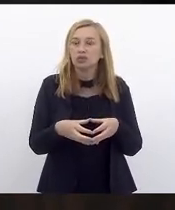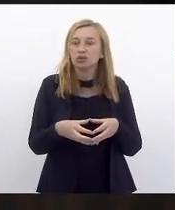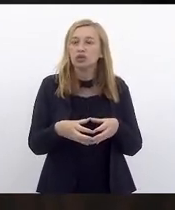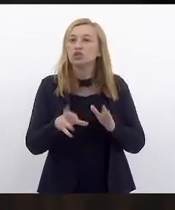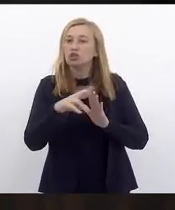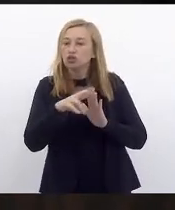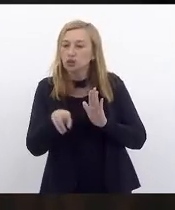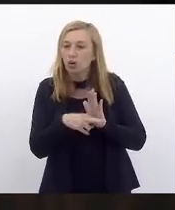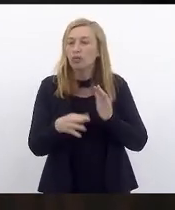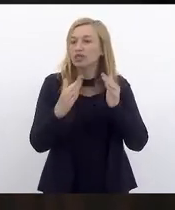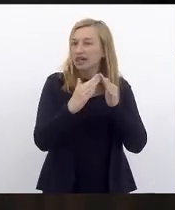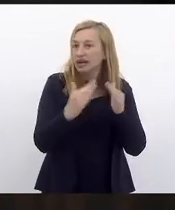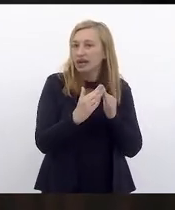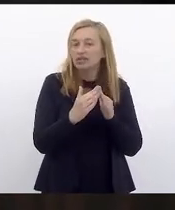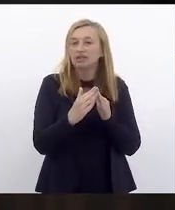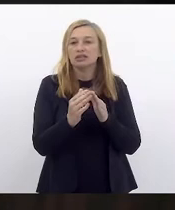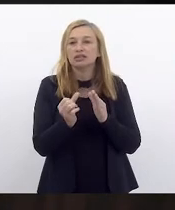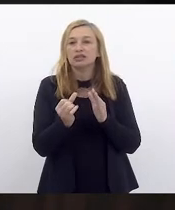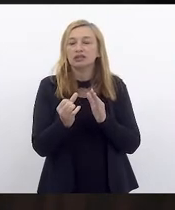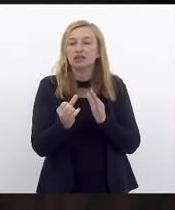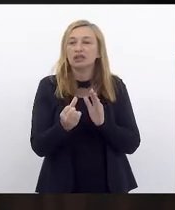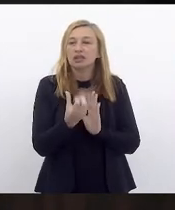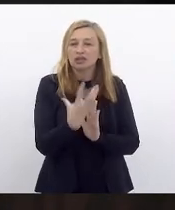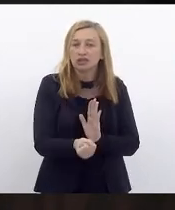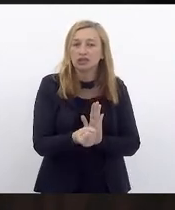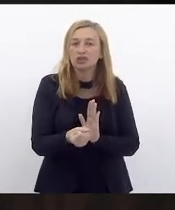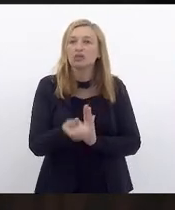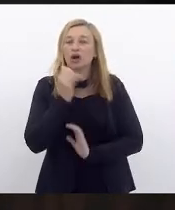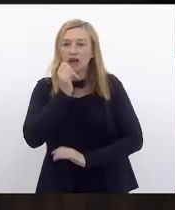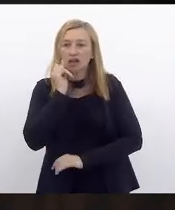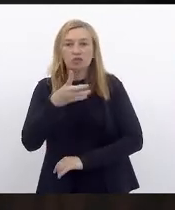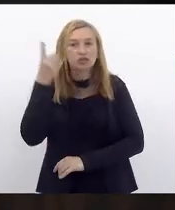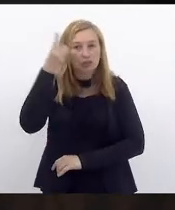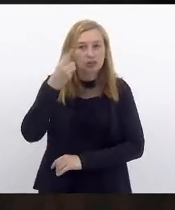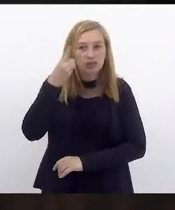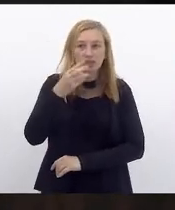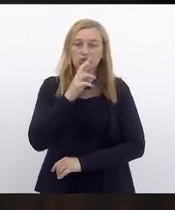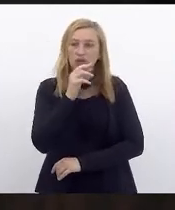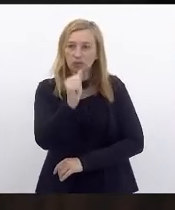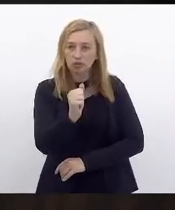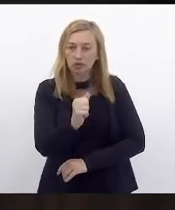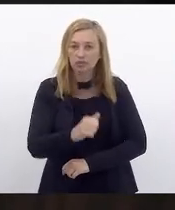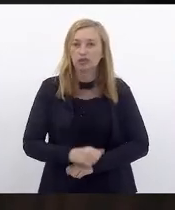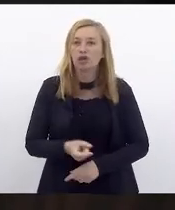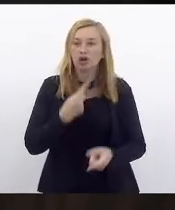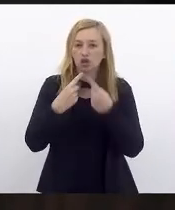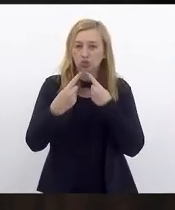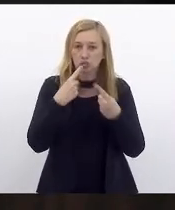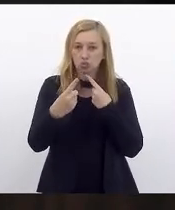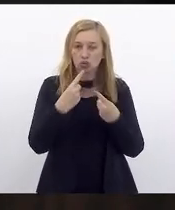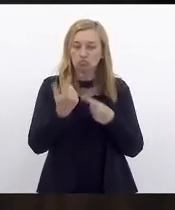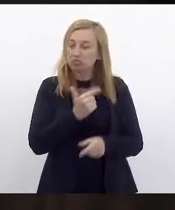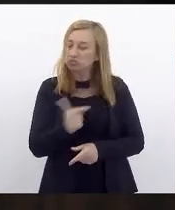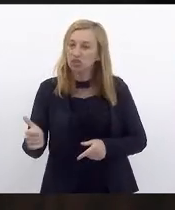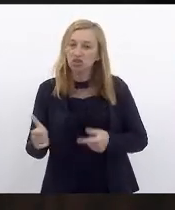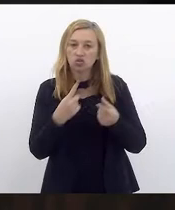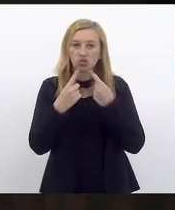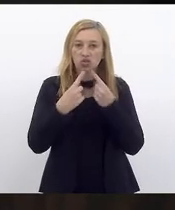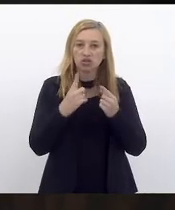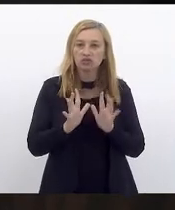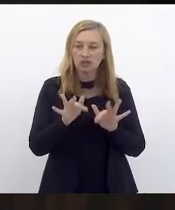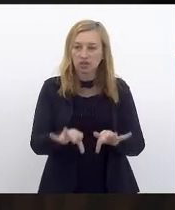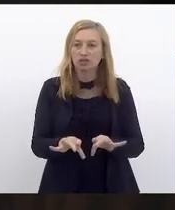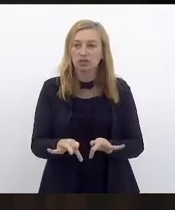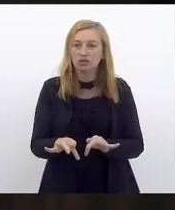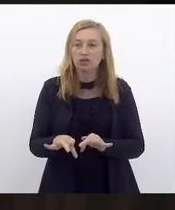normas internas e proposições externas favorável. Relator, deputado Rodrigo Amorim. Em discussão. Não havendo quem queira discutir,